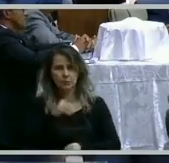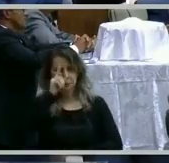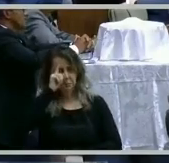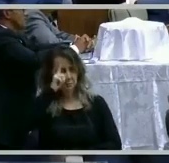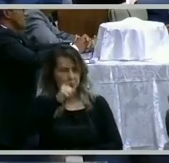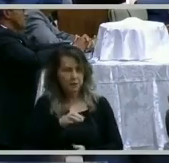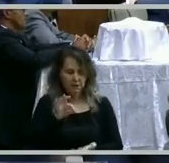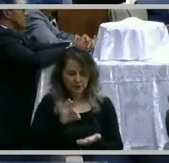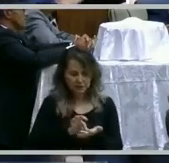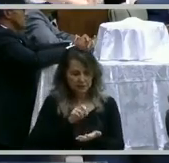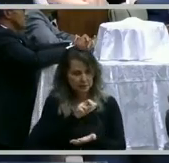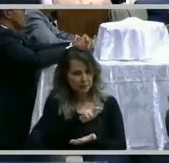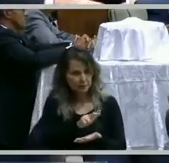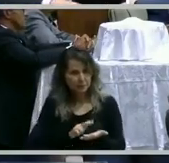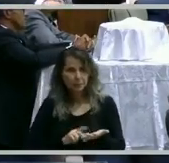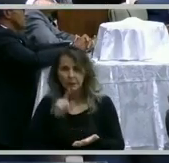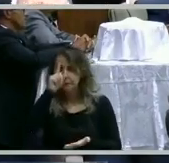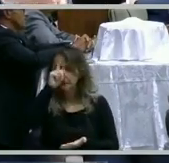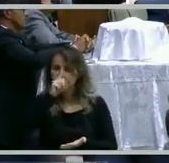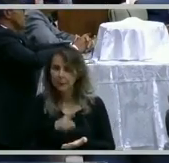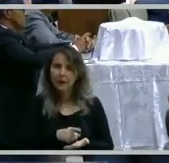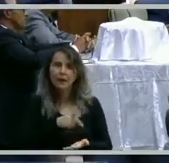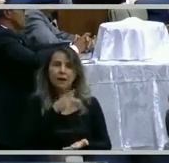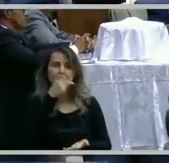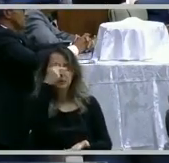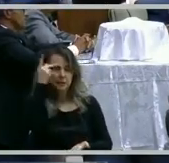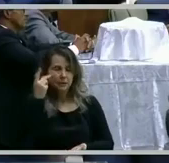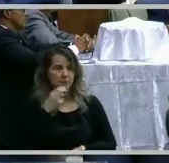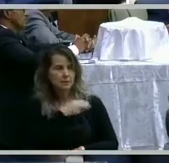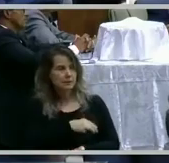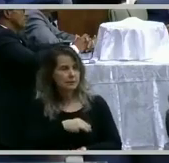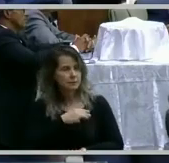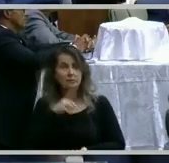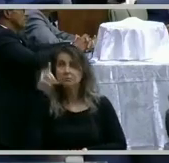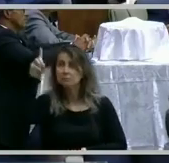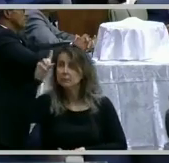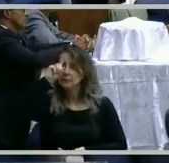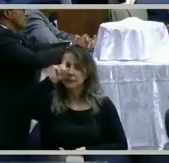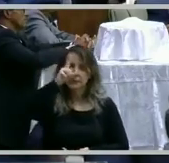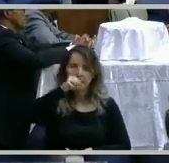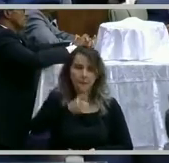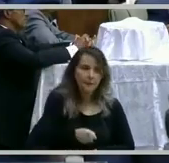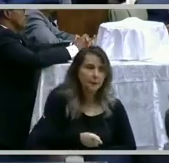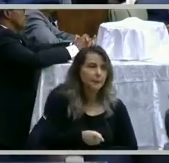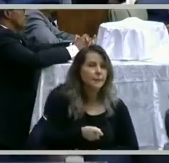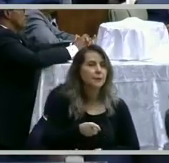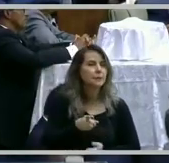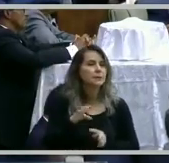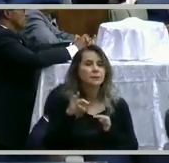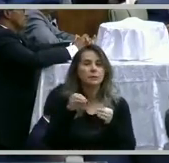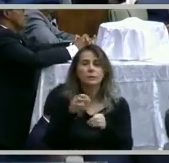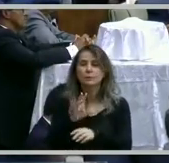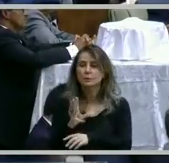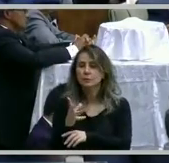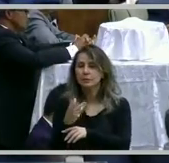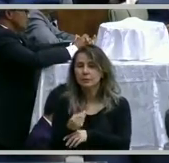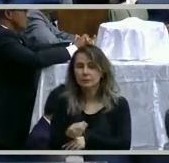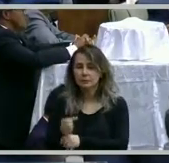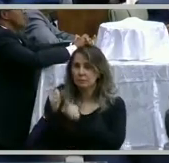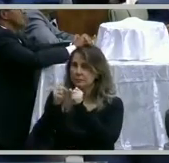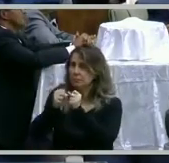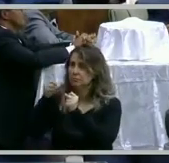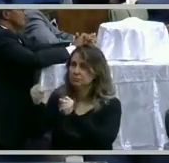no pastor, ele manda nos missionários, ele manda na membresia. A igreja é dele, aleluia, o poder pertence a